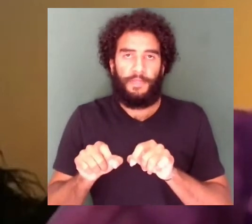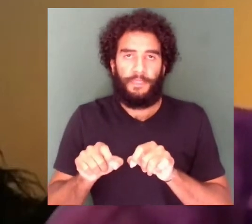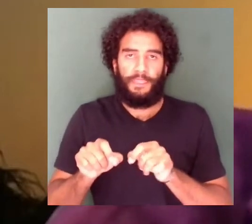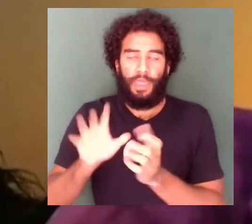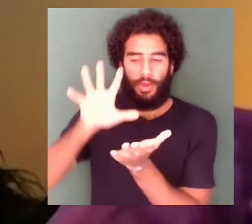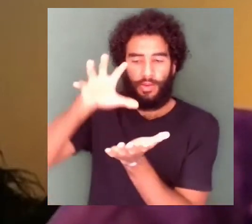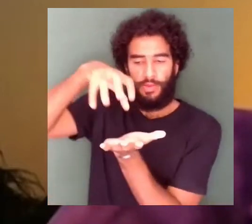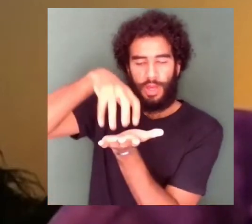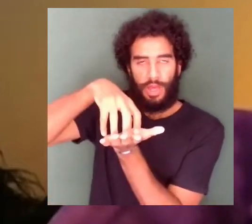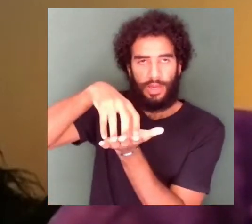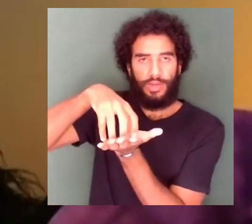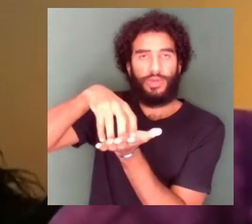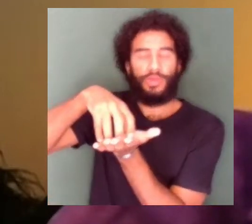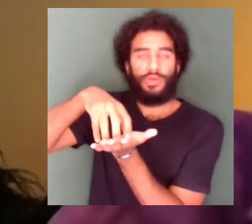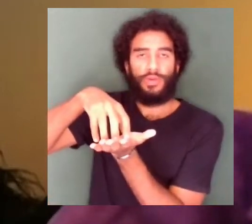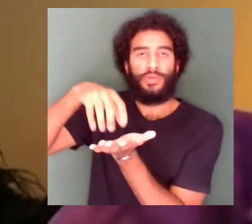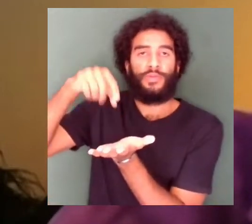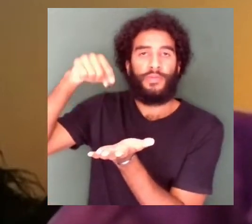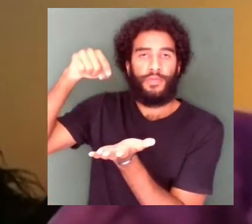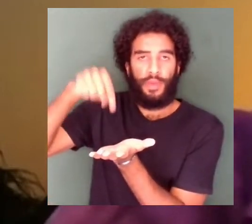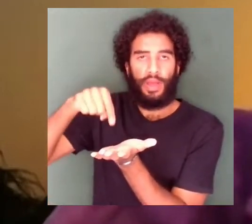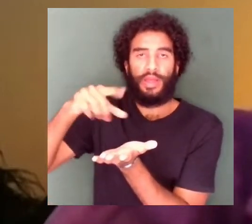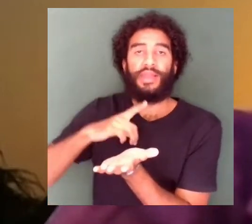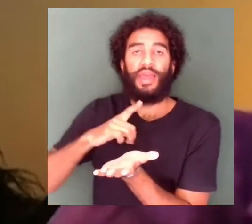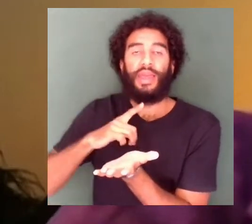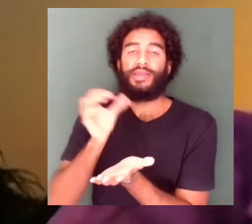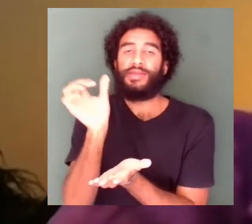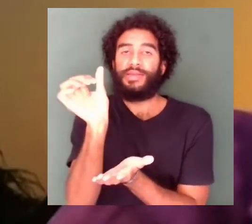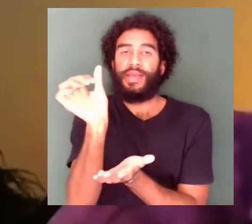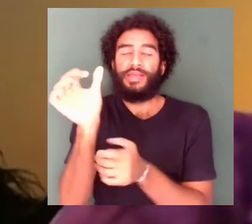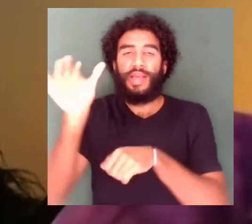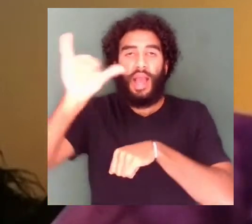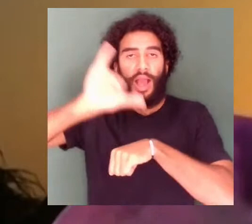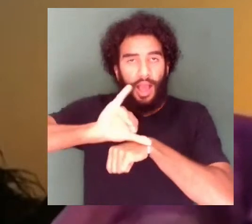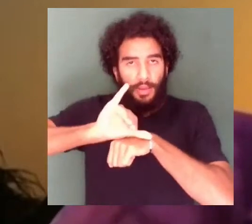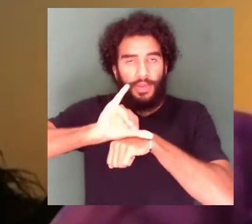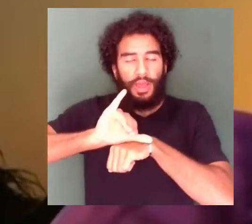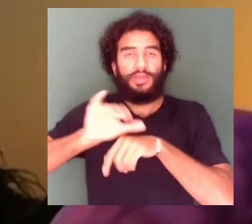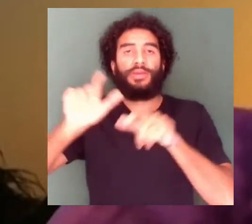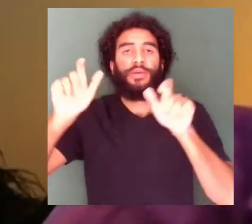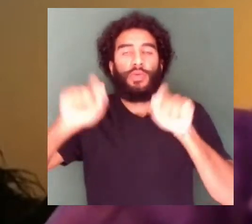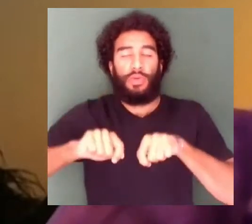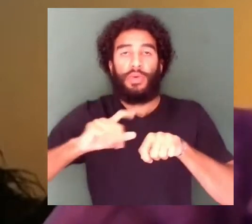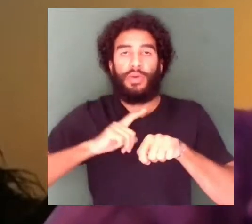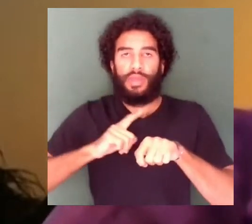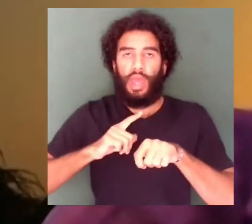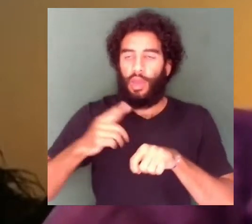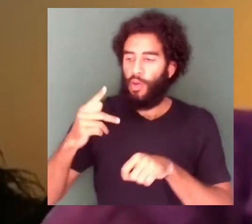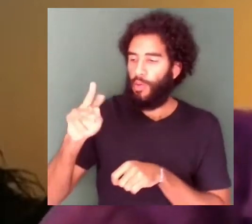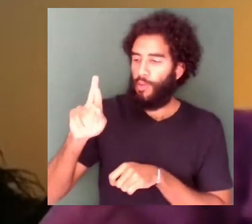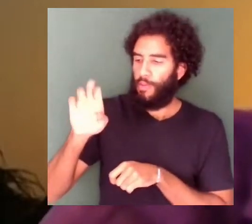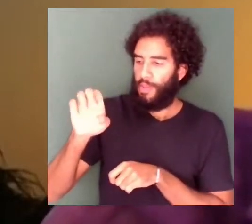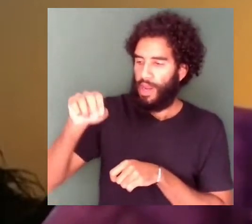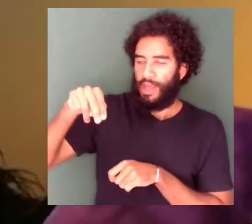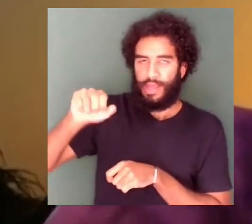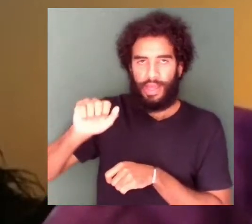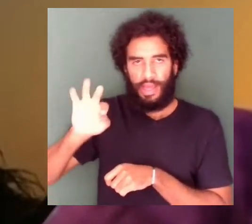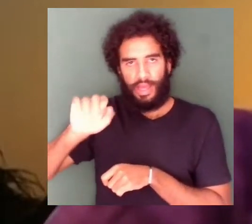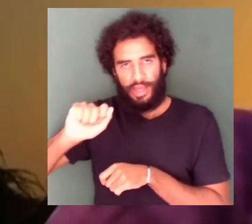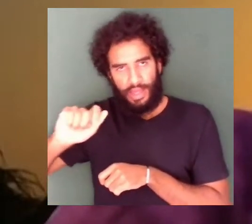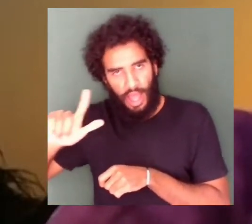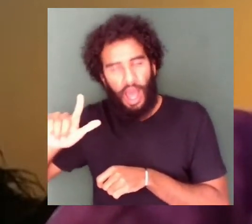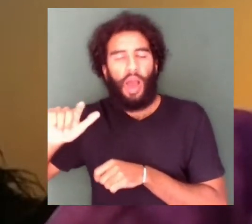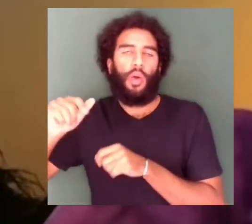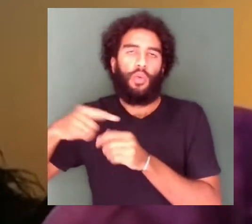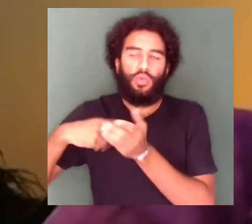temos em 6 capitais, né, que além do pré-natal, a puericultura foca bastante